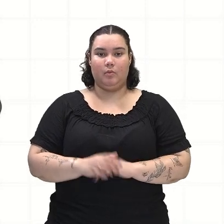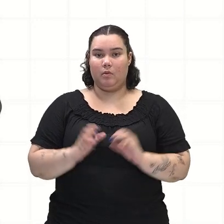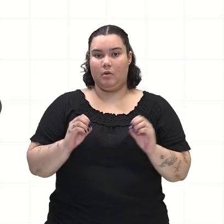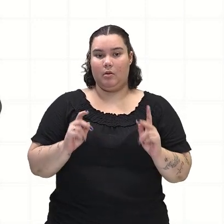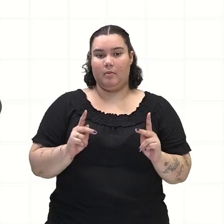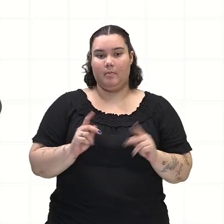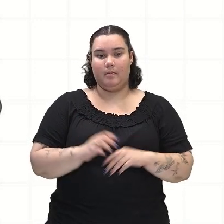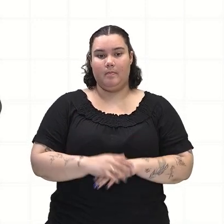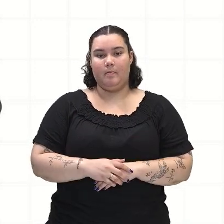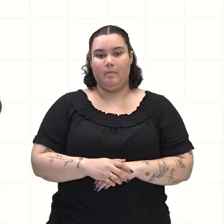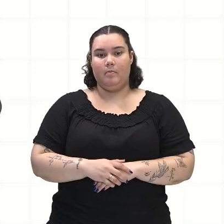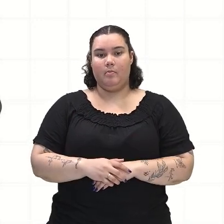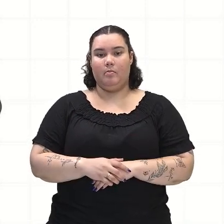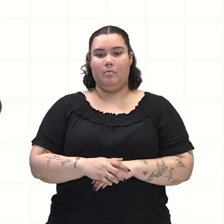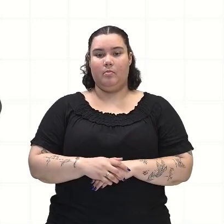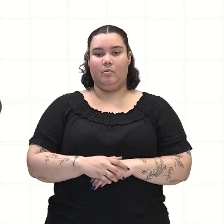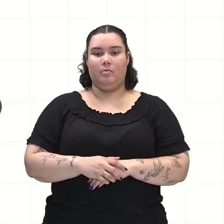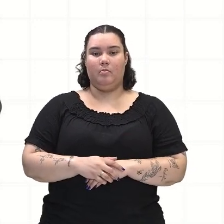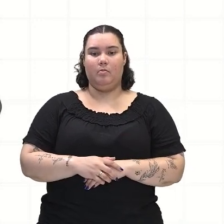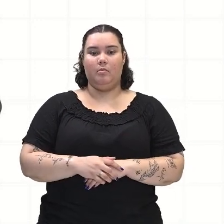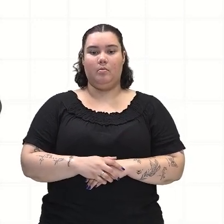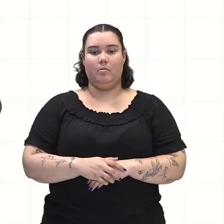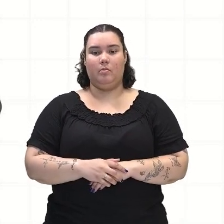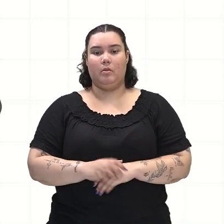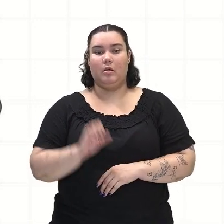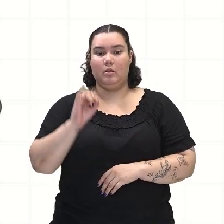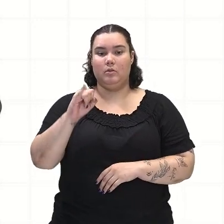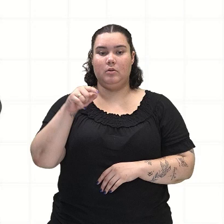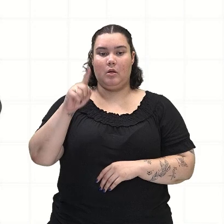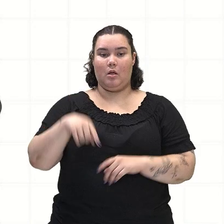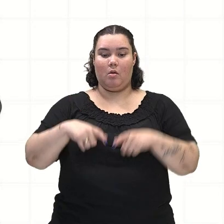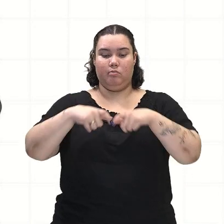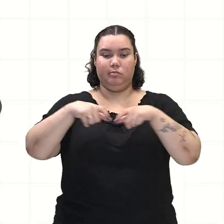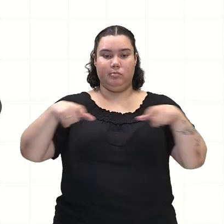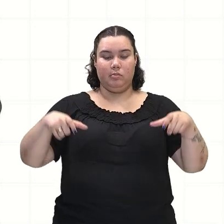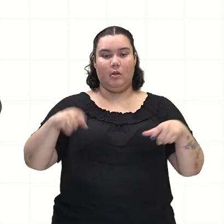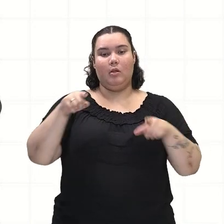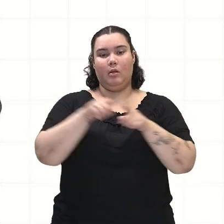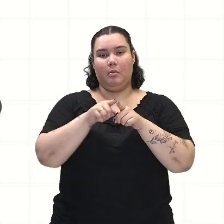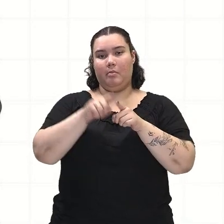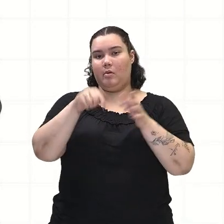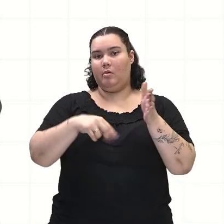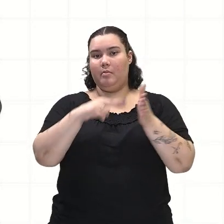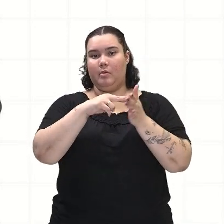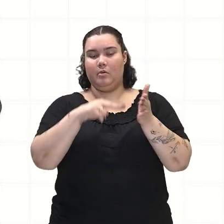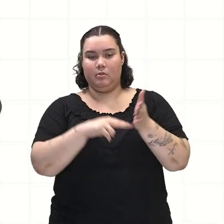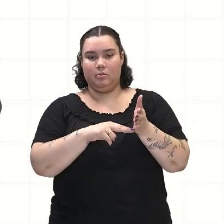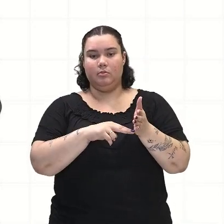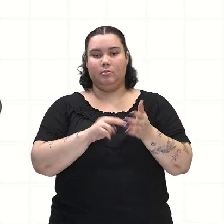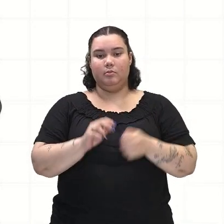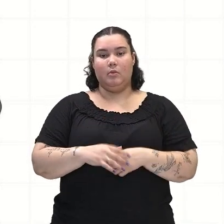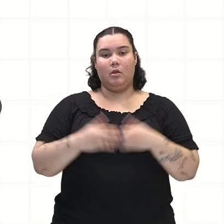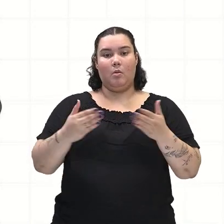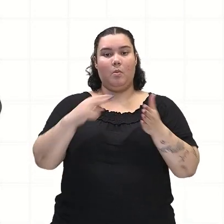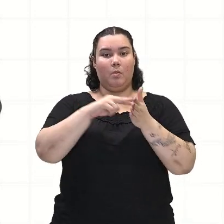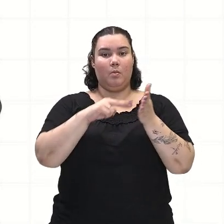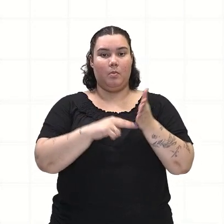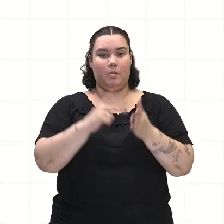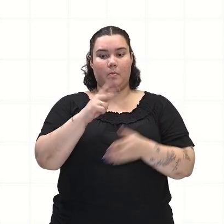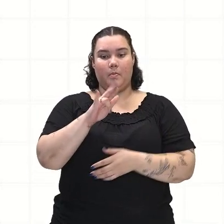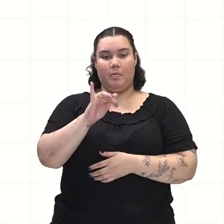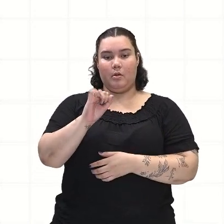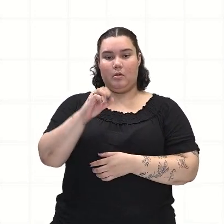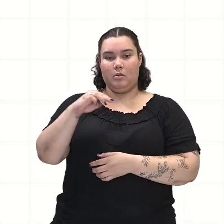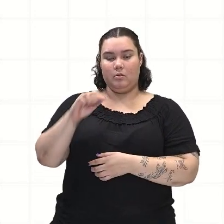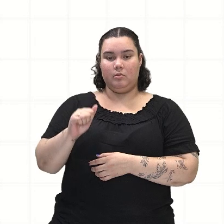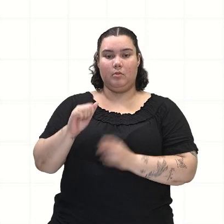bom? Então, se ele é um paralelepípedo, ele também é um prisma, e o prisma, para